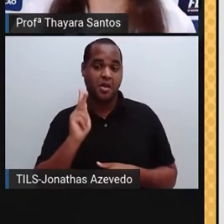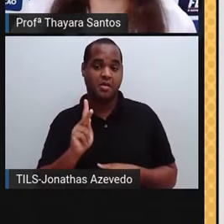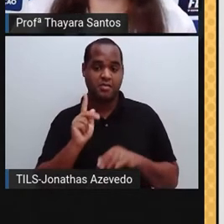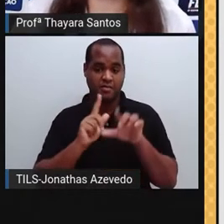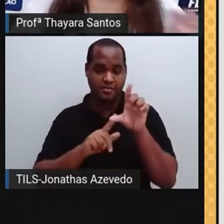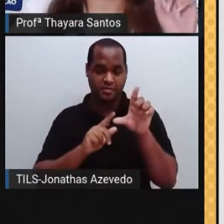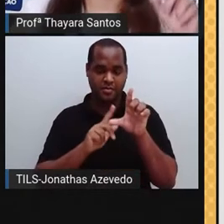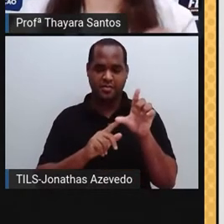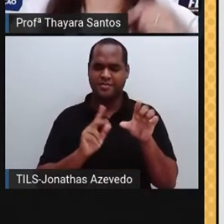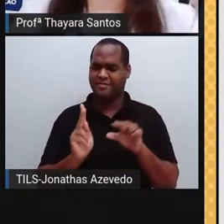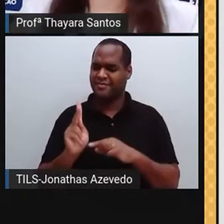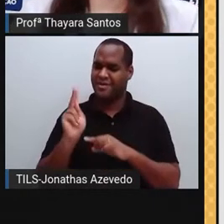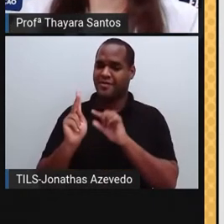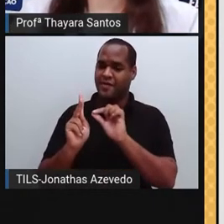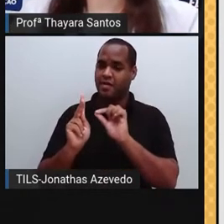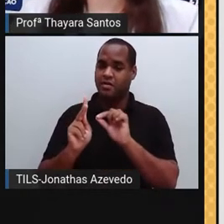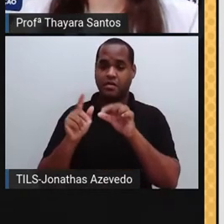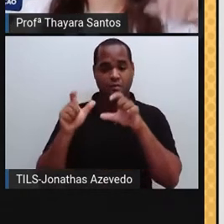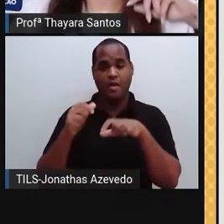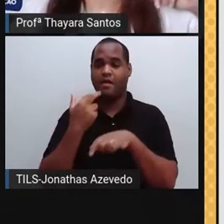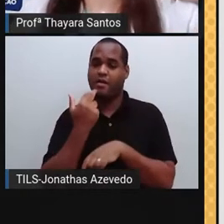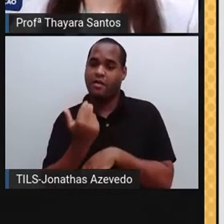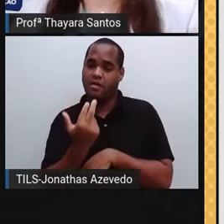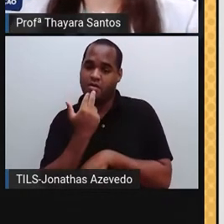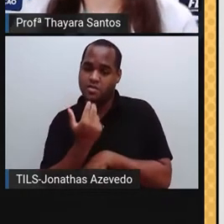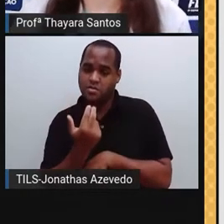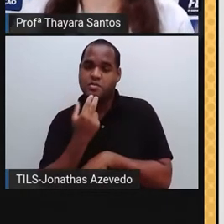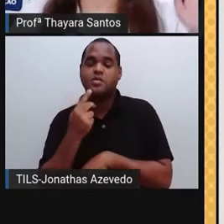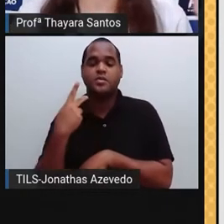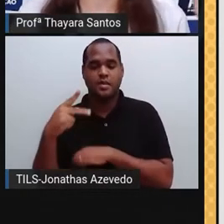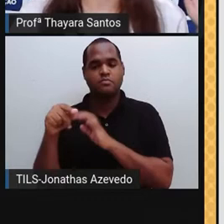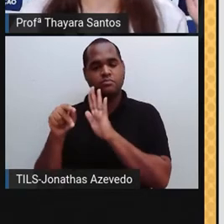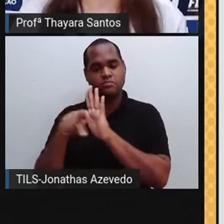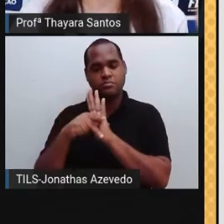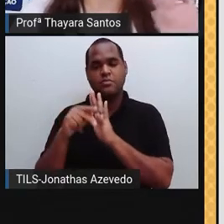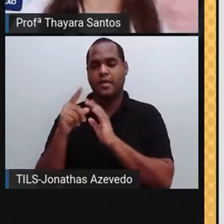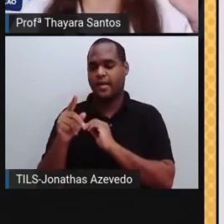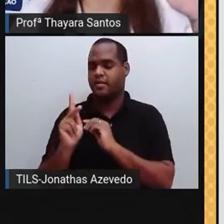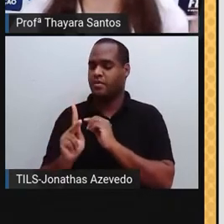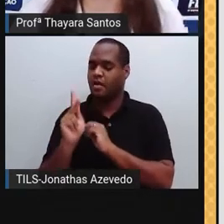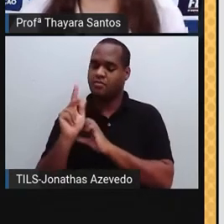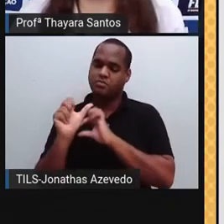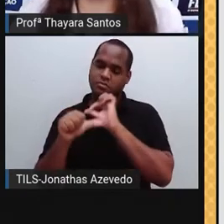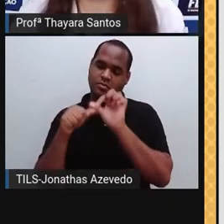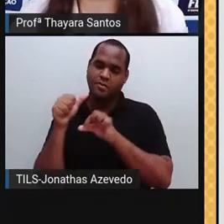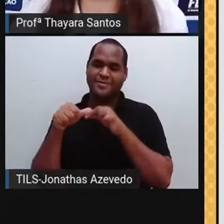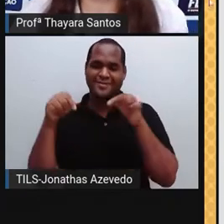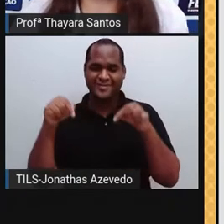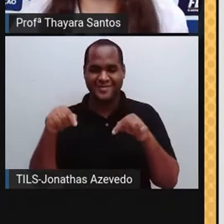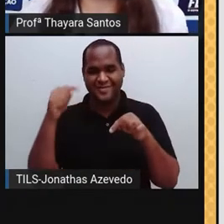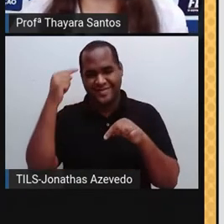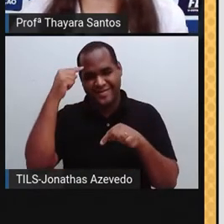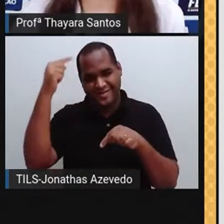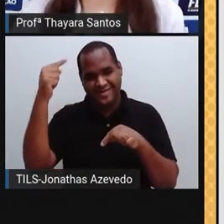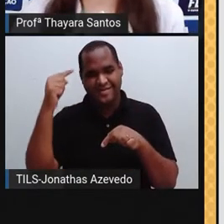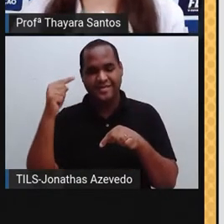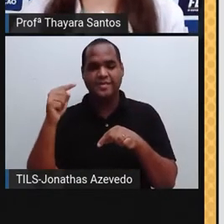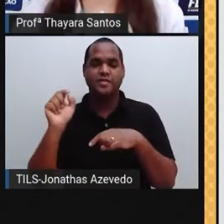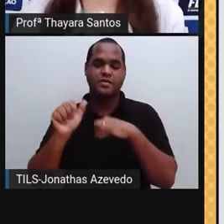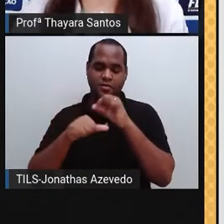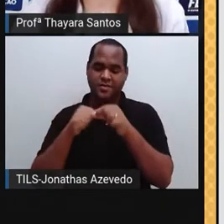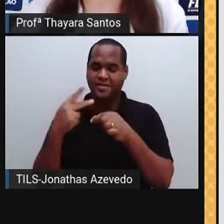é a letra P. Porque lá na língua onde ele foi feito, potássio começa com K. Então, ele ficou com esse símbolo